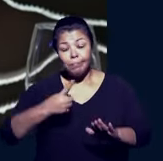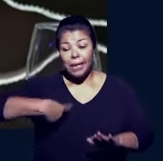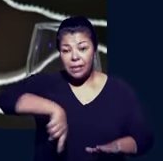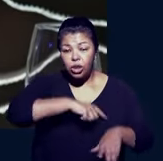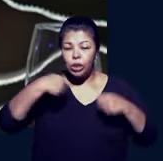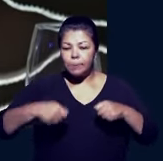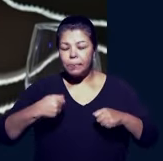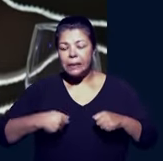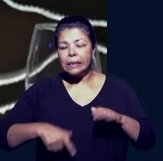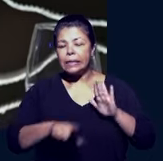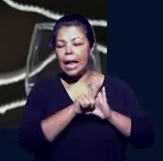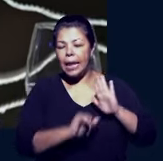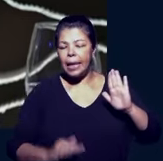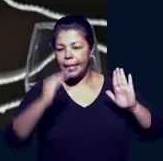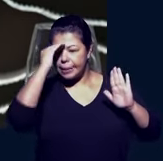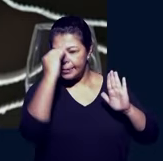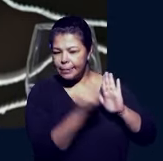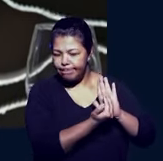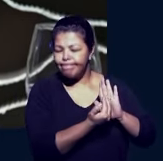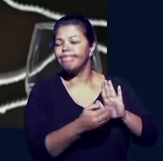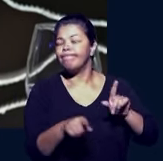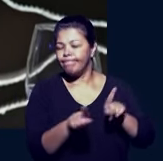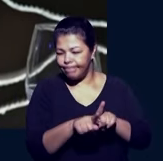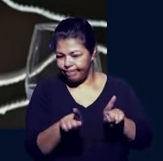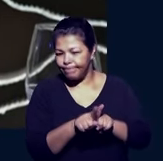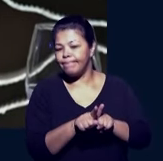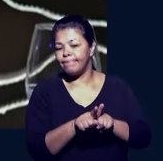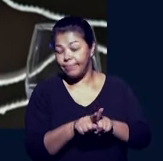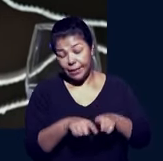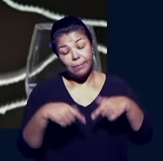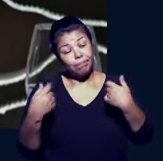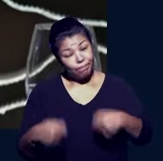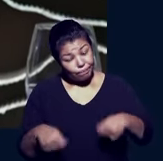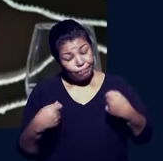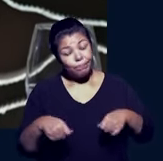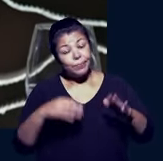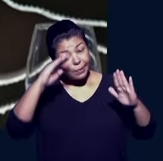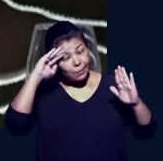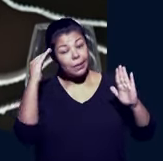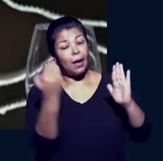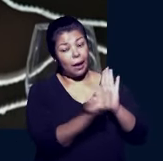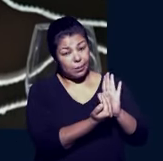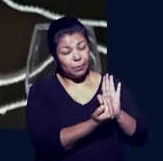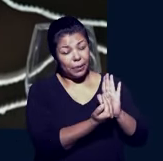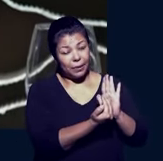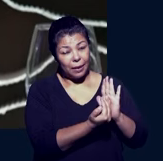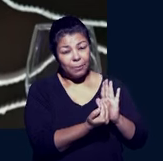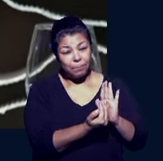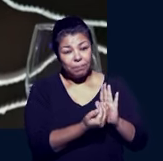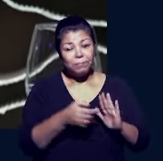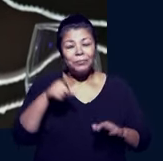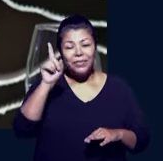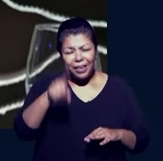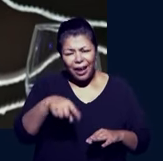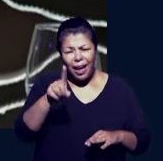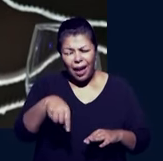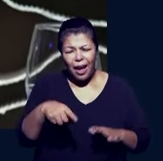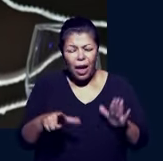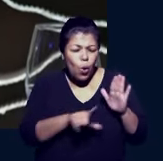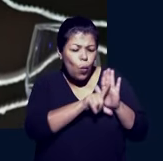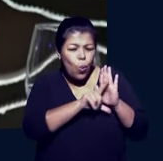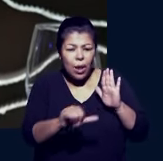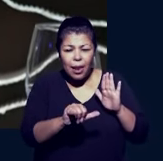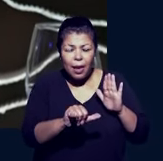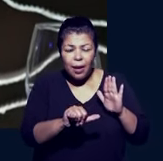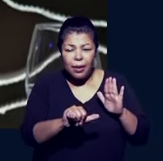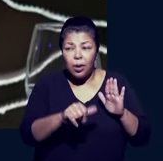permite nós Ainda temos muito a fazer dentro do que o código florestal nos permitiu que é uma uma legislação que ninguém no